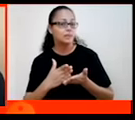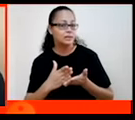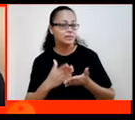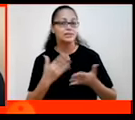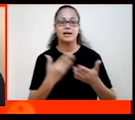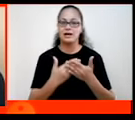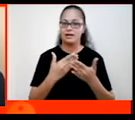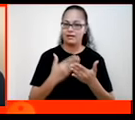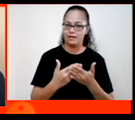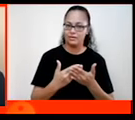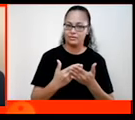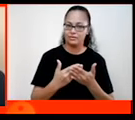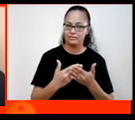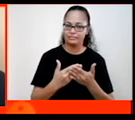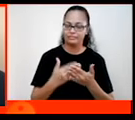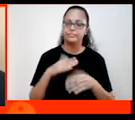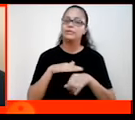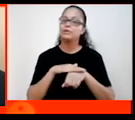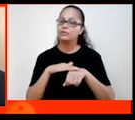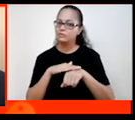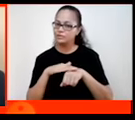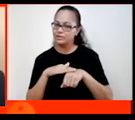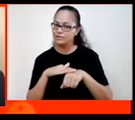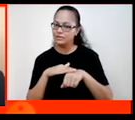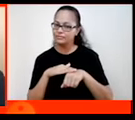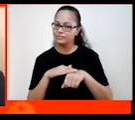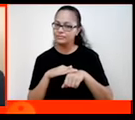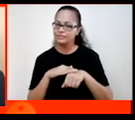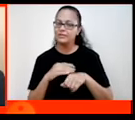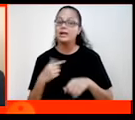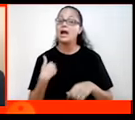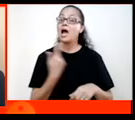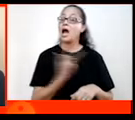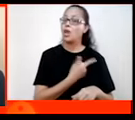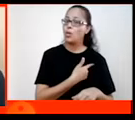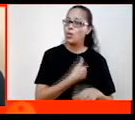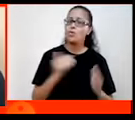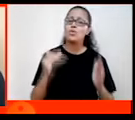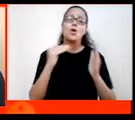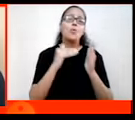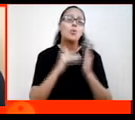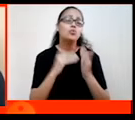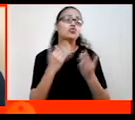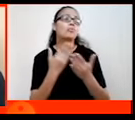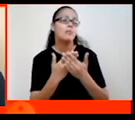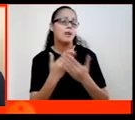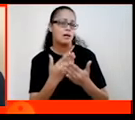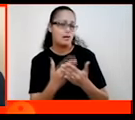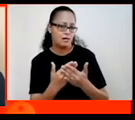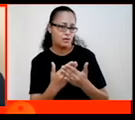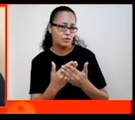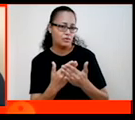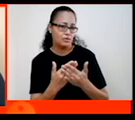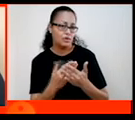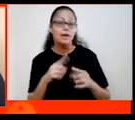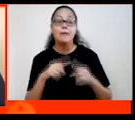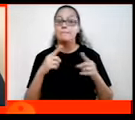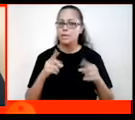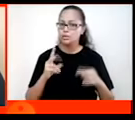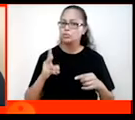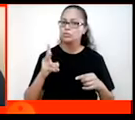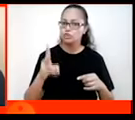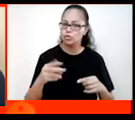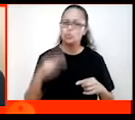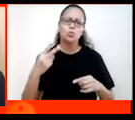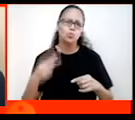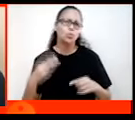nossa aula de hoje, eu quero deixar um recado para vocês. Essa é a nossa última aula inédita, tá? As aulas continuam nas próximas 2